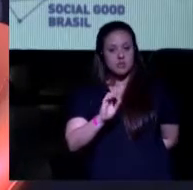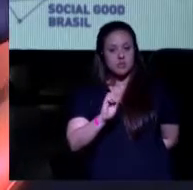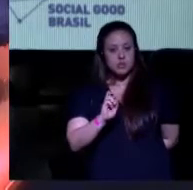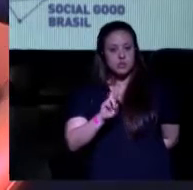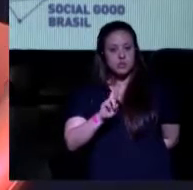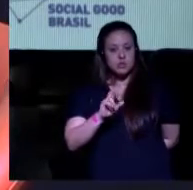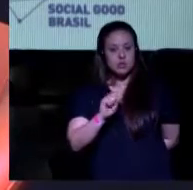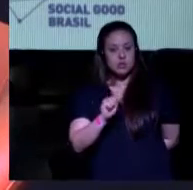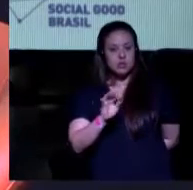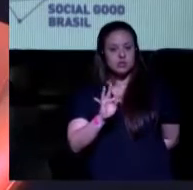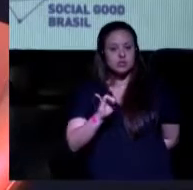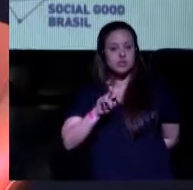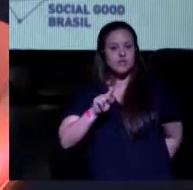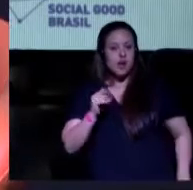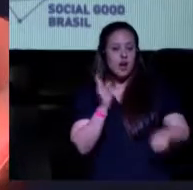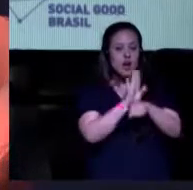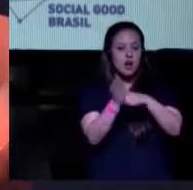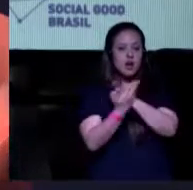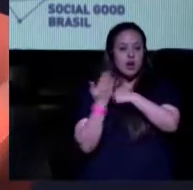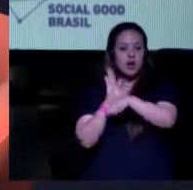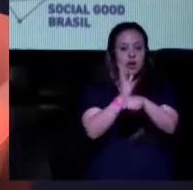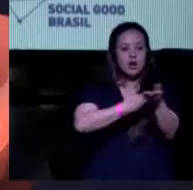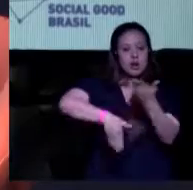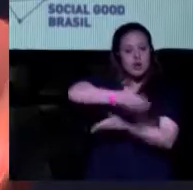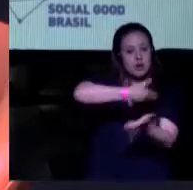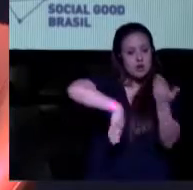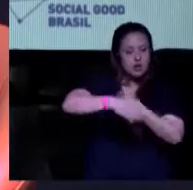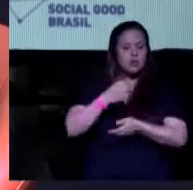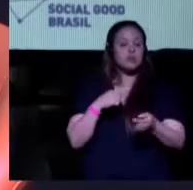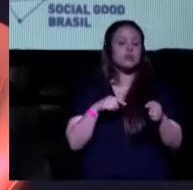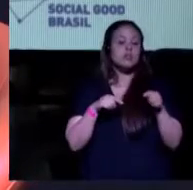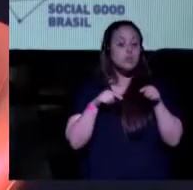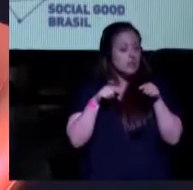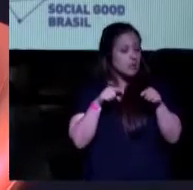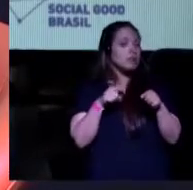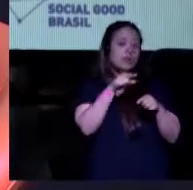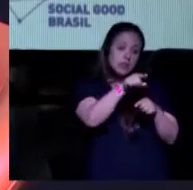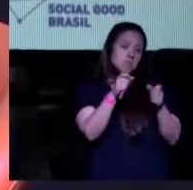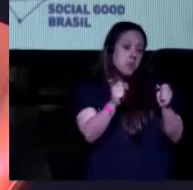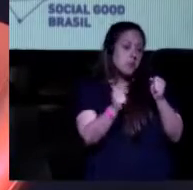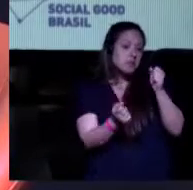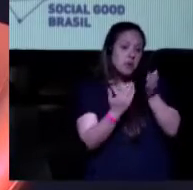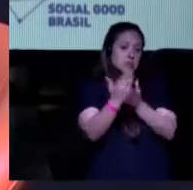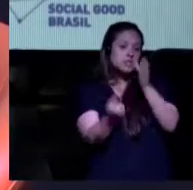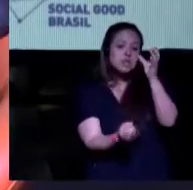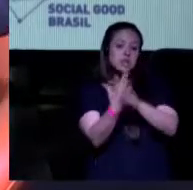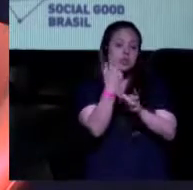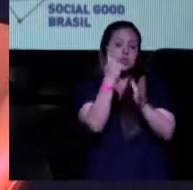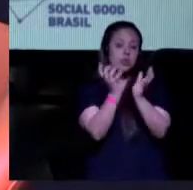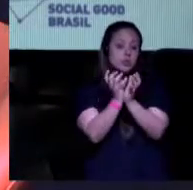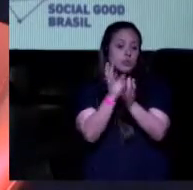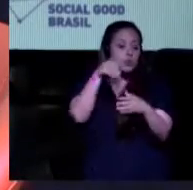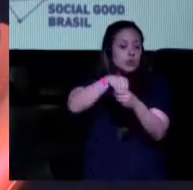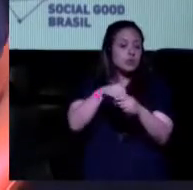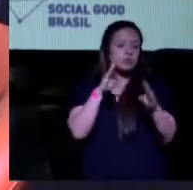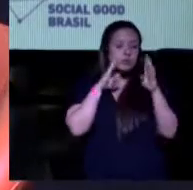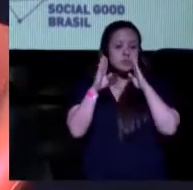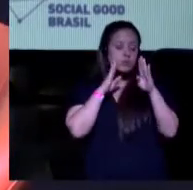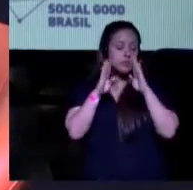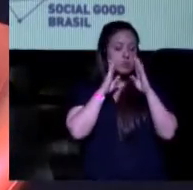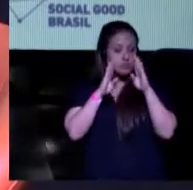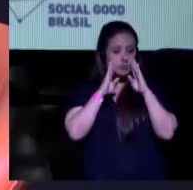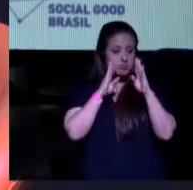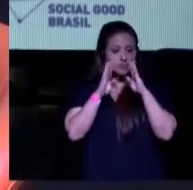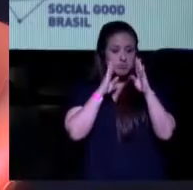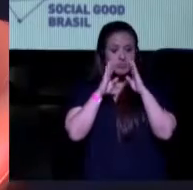faça seja aberto contribua esses coletivos e também nunca essa por permissão nunca peça permissão para